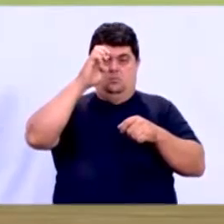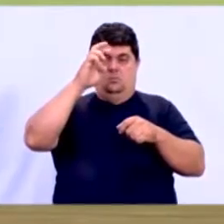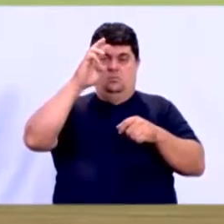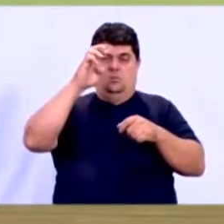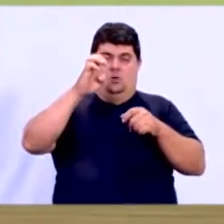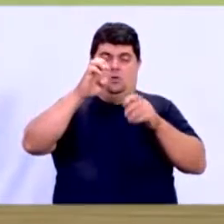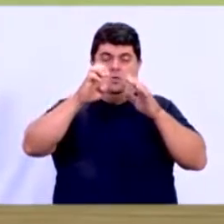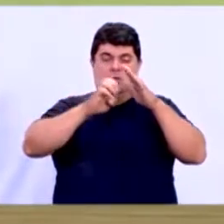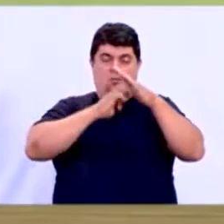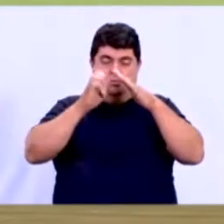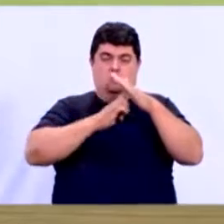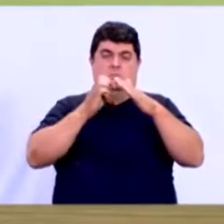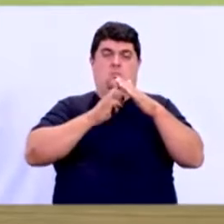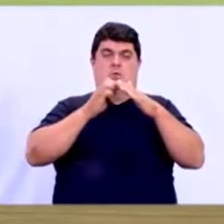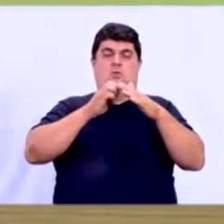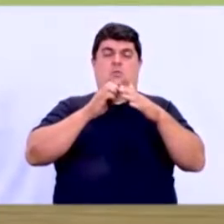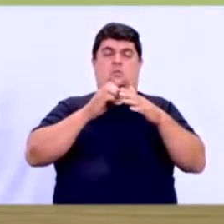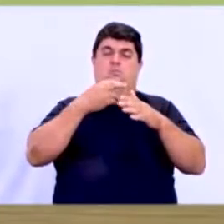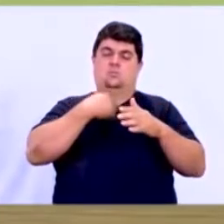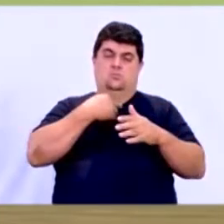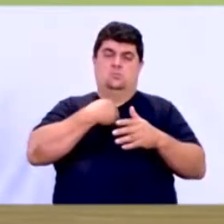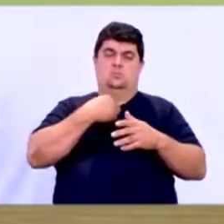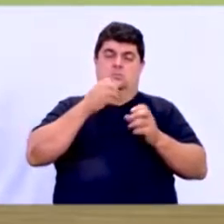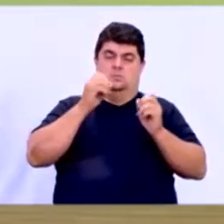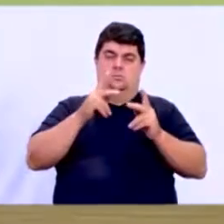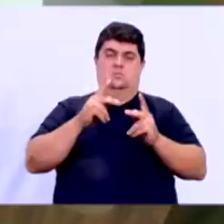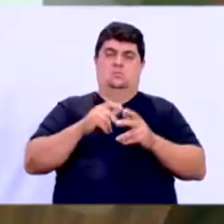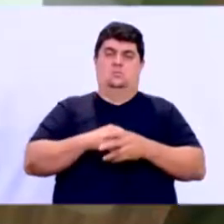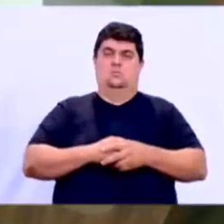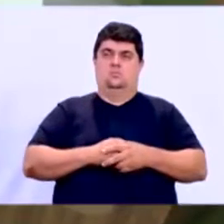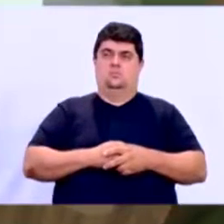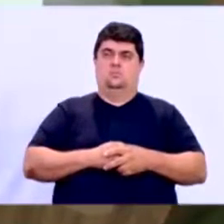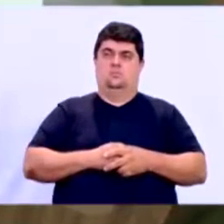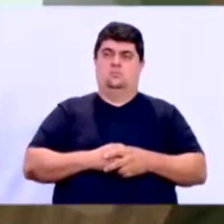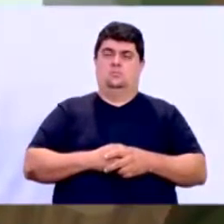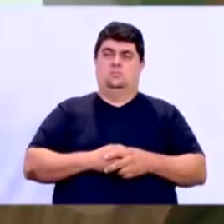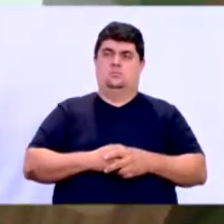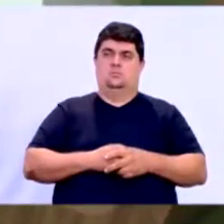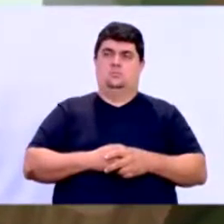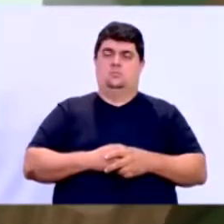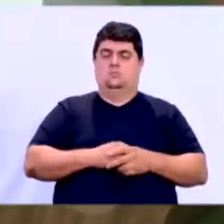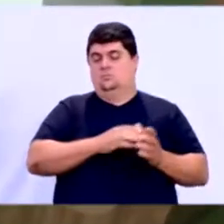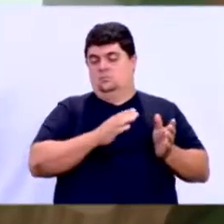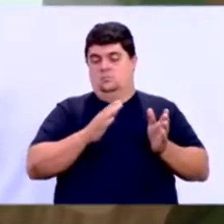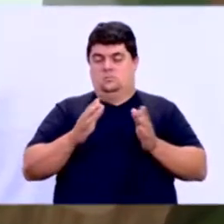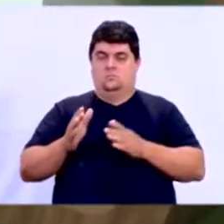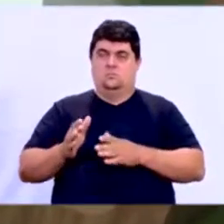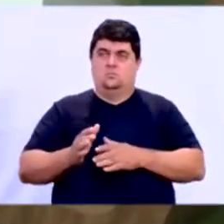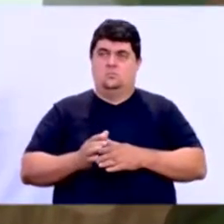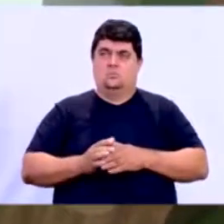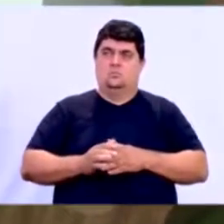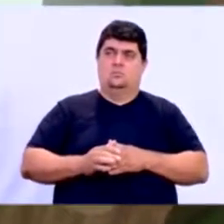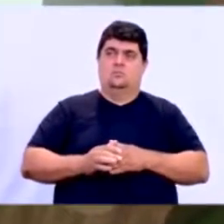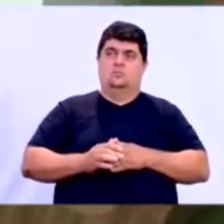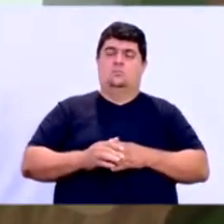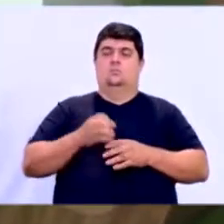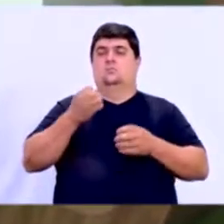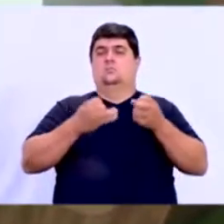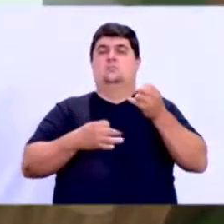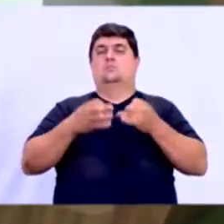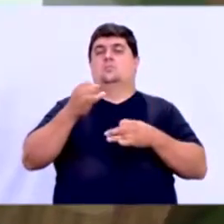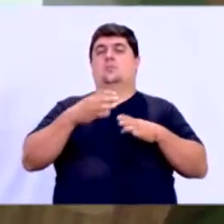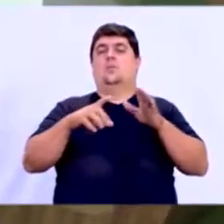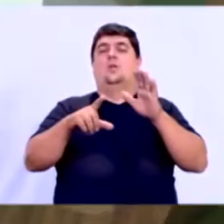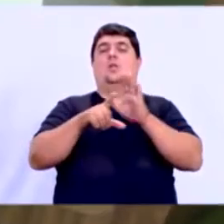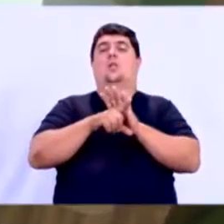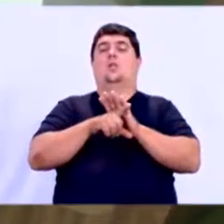pessoa, ou seja, pessoa física. Não é isso, professora? É isso mesmo. Então vamos continuar aqui. Agora a gente vai falar sobre as questões